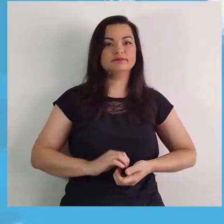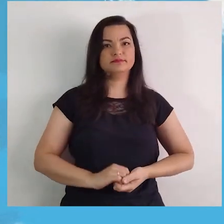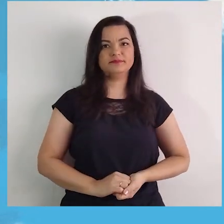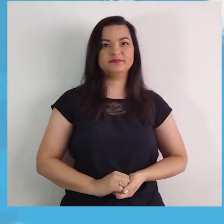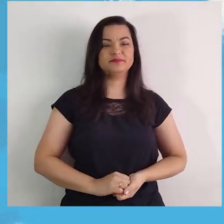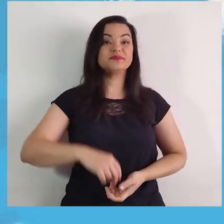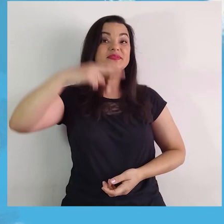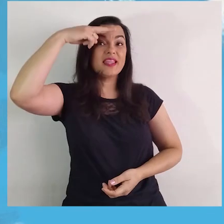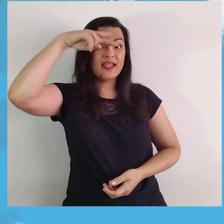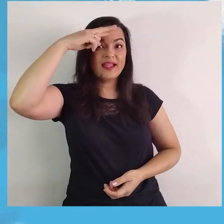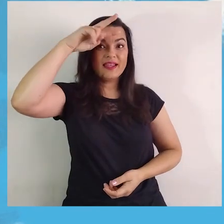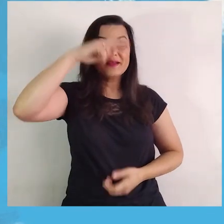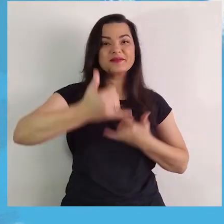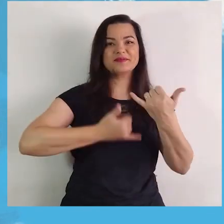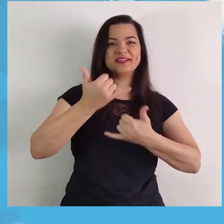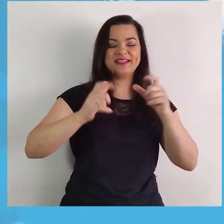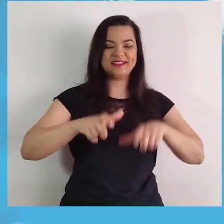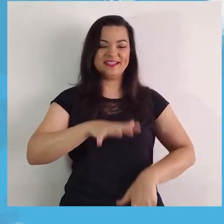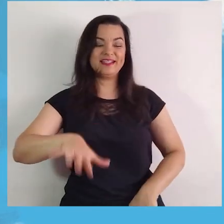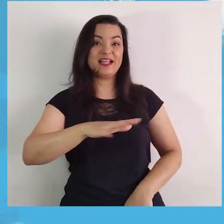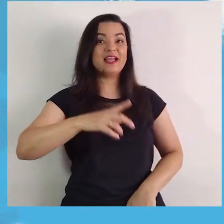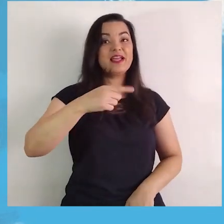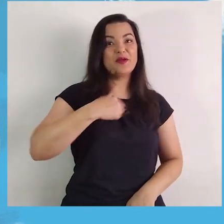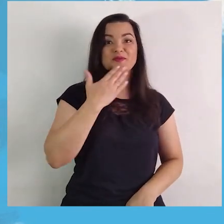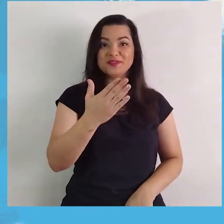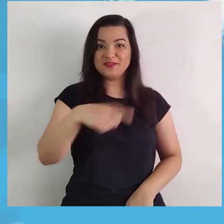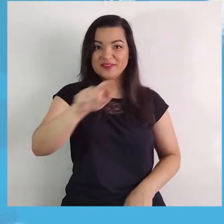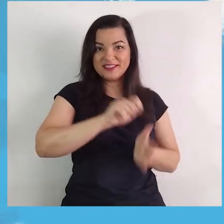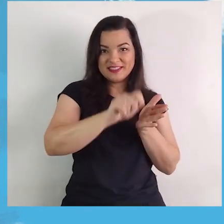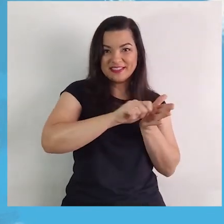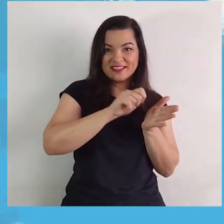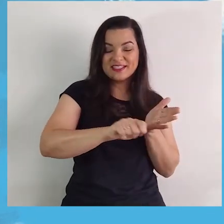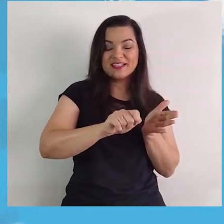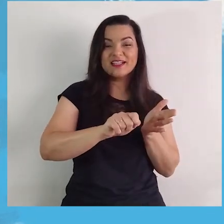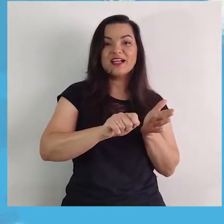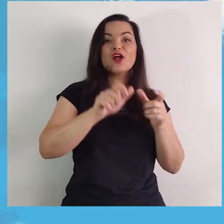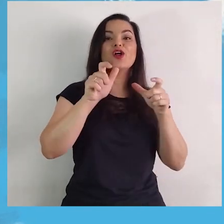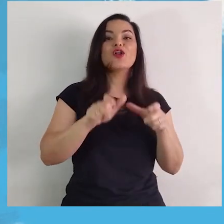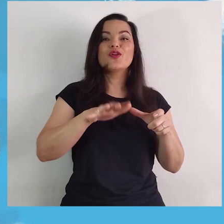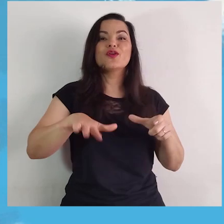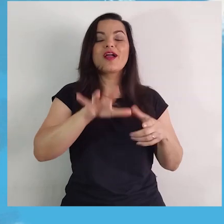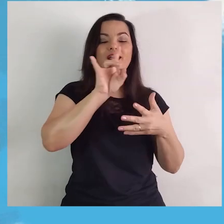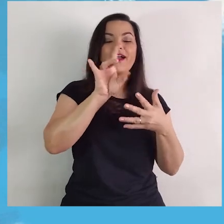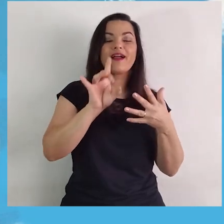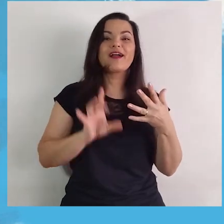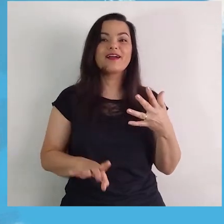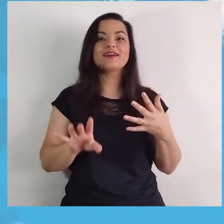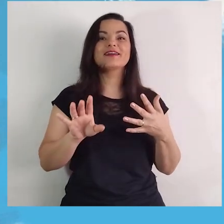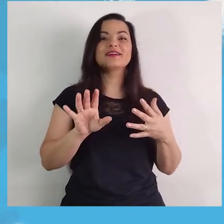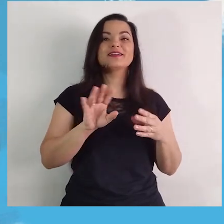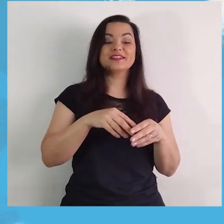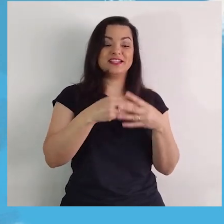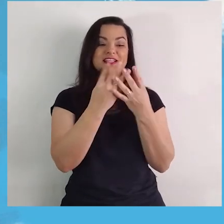Se lembram que na brincadeira dos espaços eu pedi para vocês anotarem quais eram os espaços que as